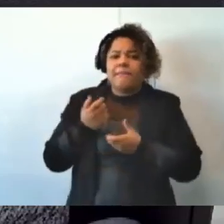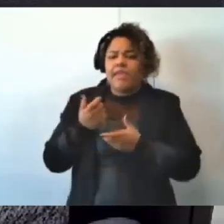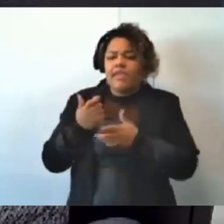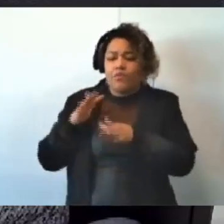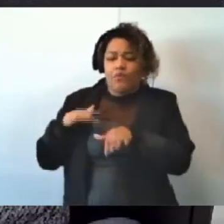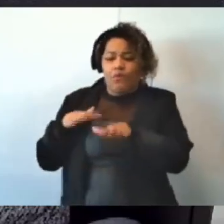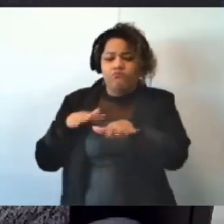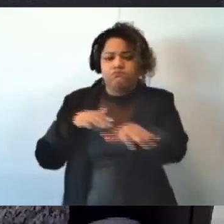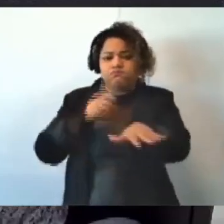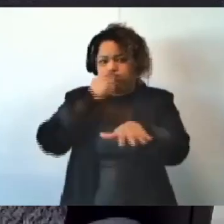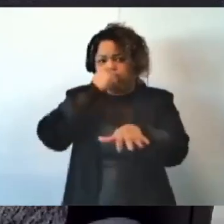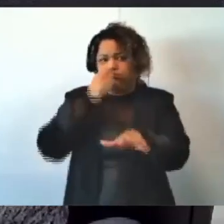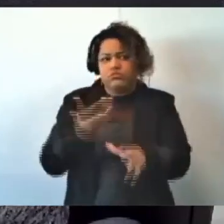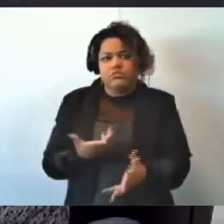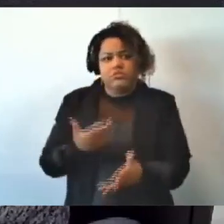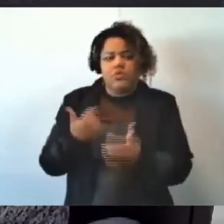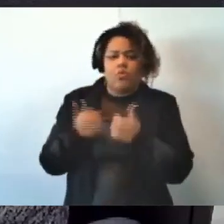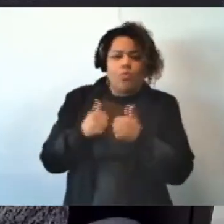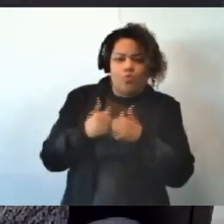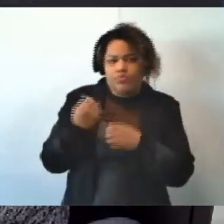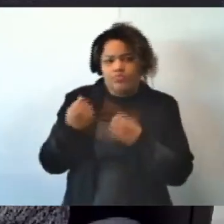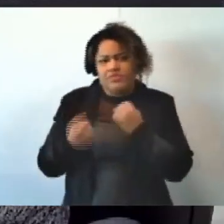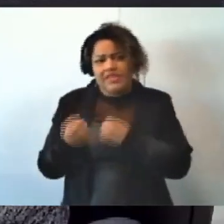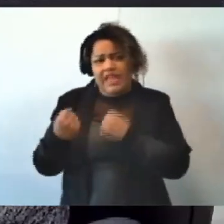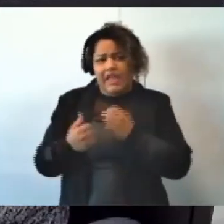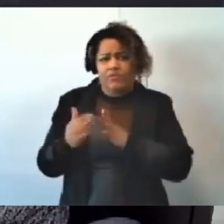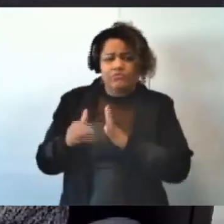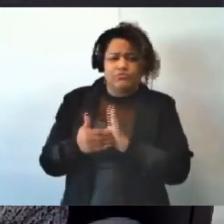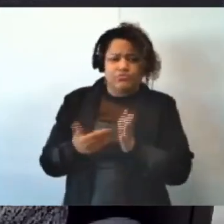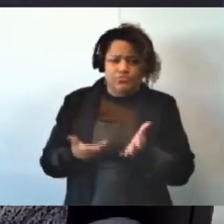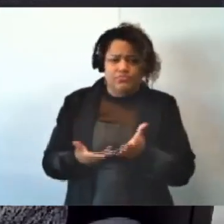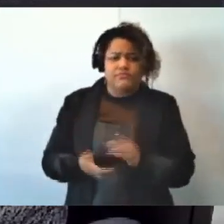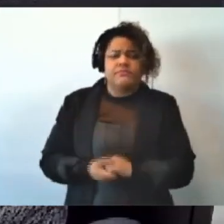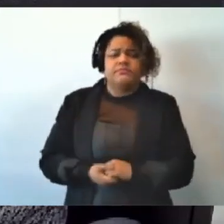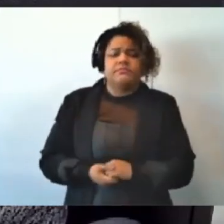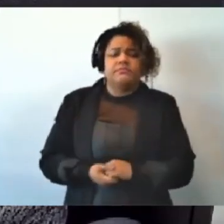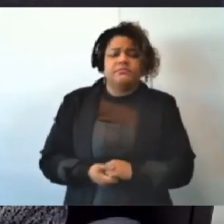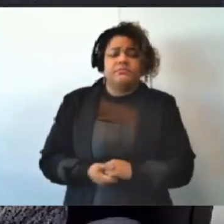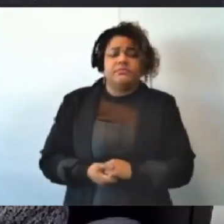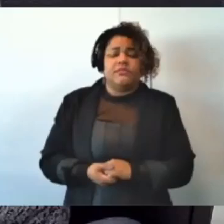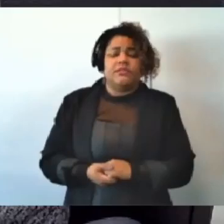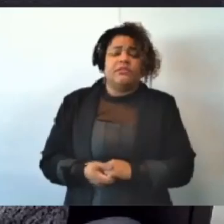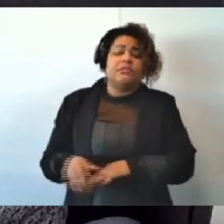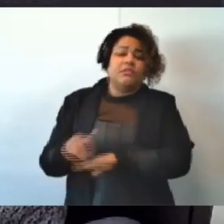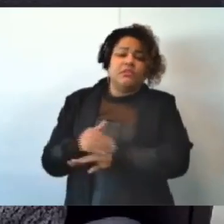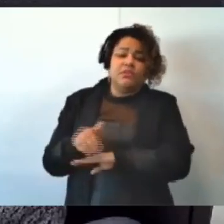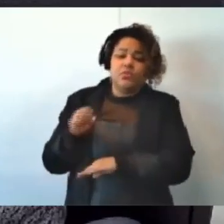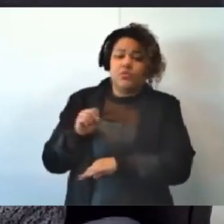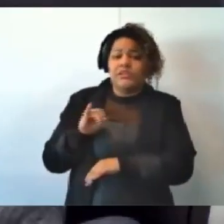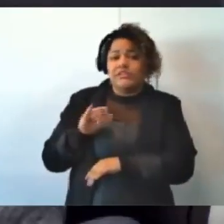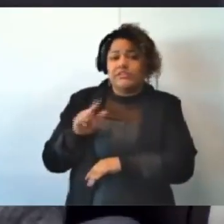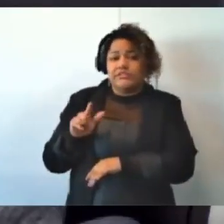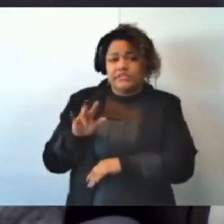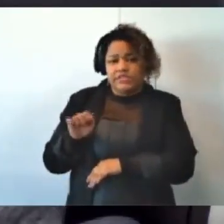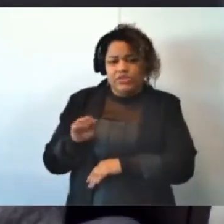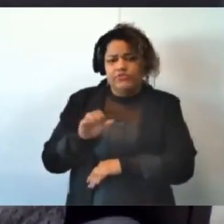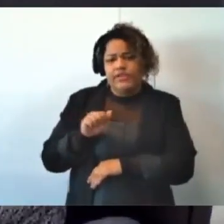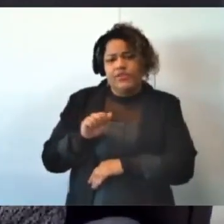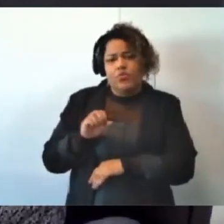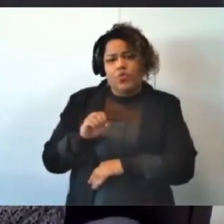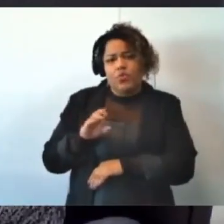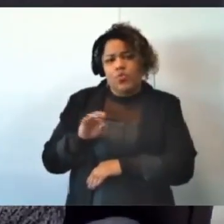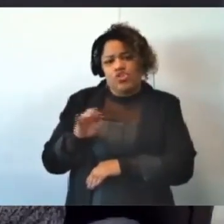ônibus, tudo. E, como ela falou, a rua Silva Ortiz, ainda por cima, ela é mão dupla. É uma rua super estreita, mão